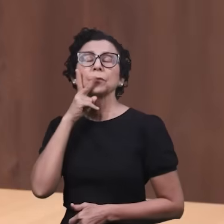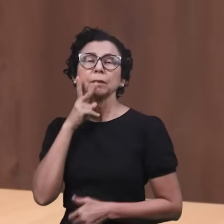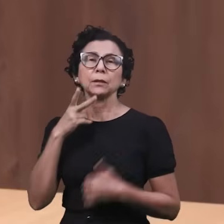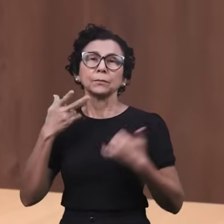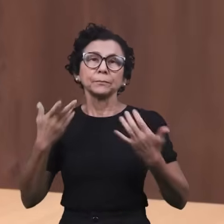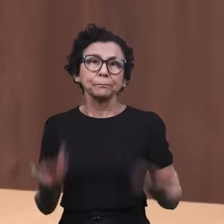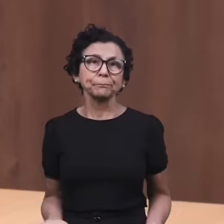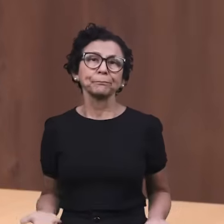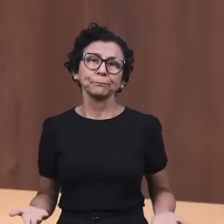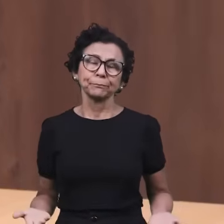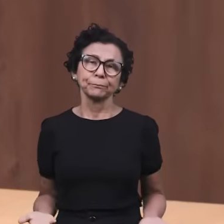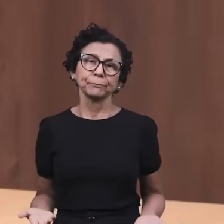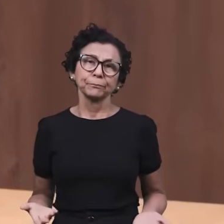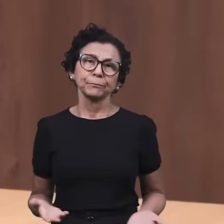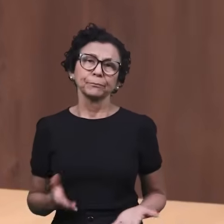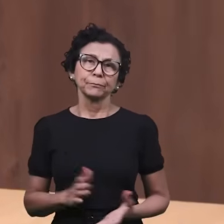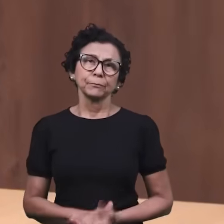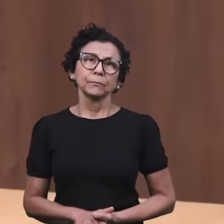Quem come e bebe